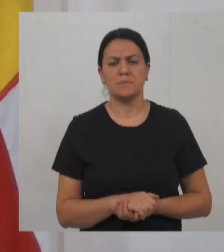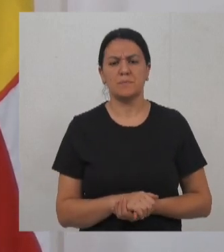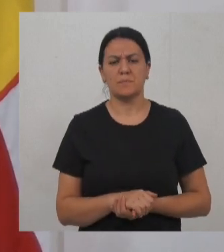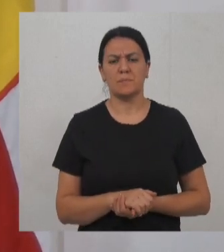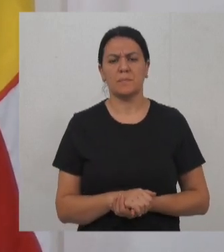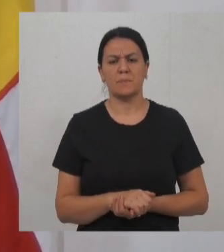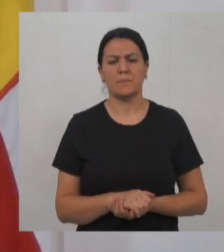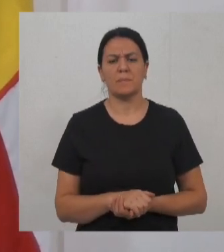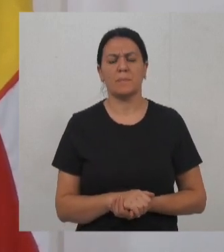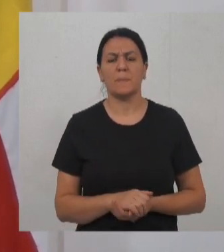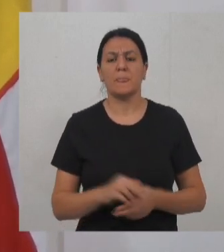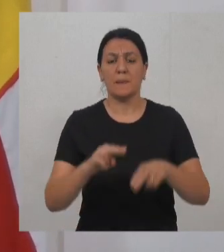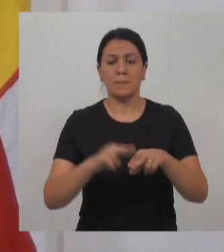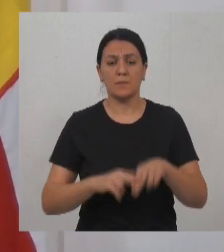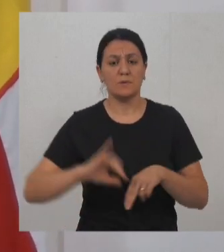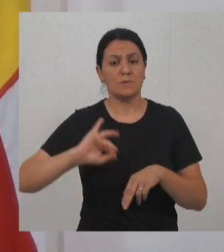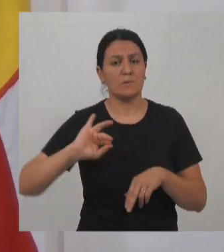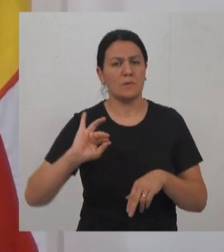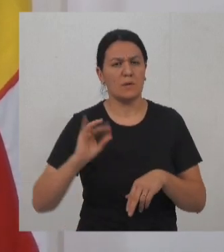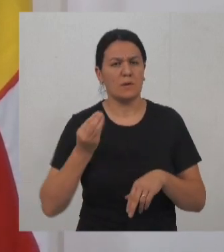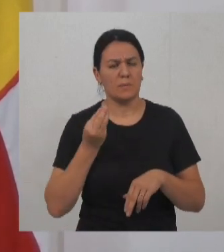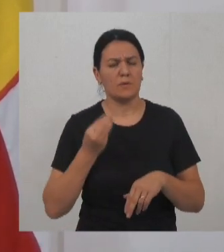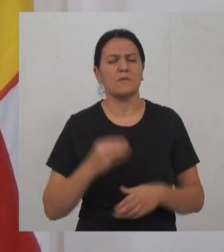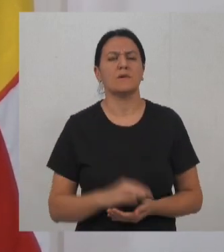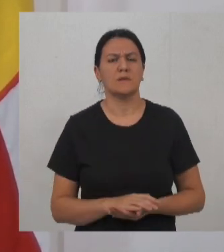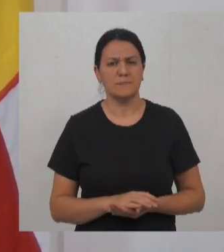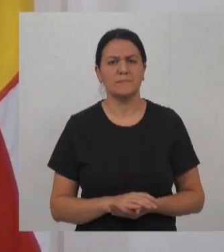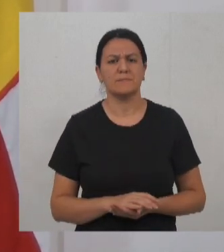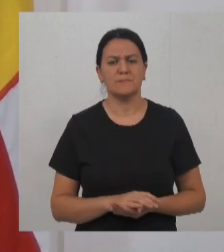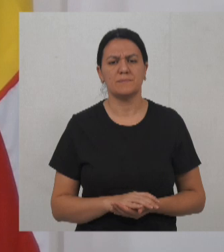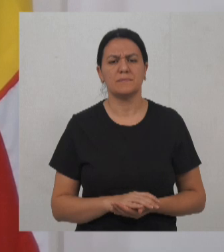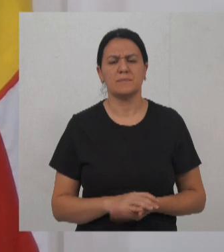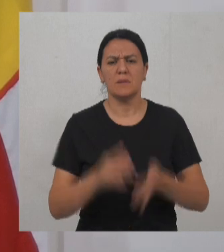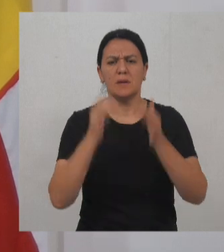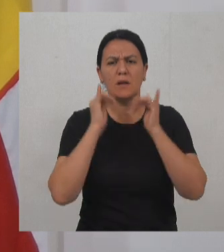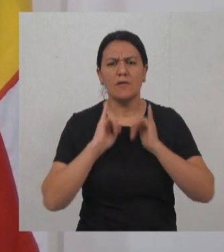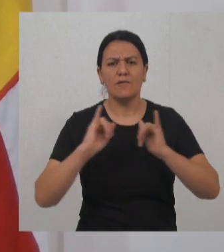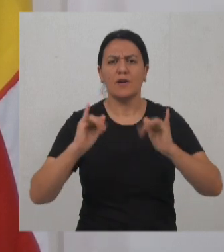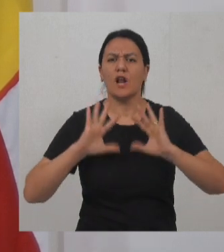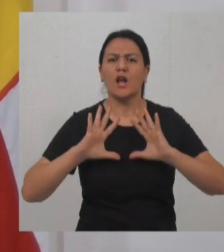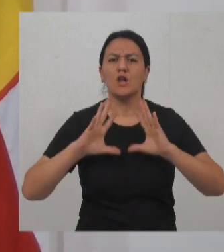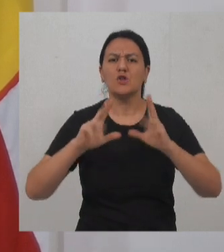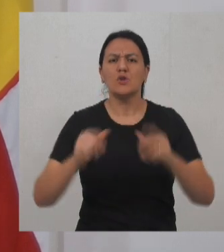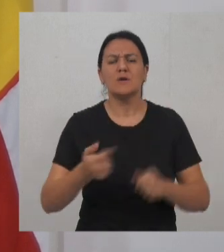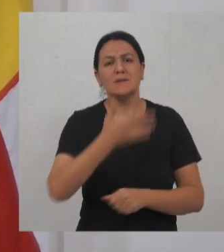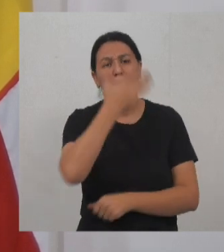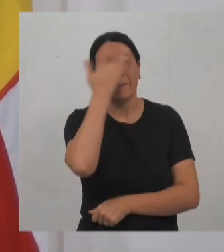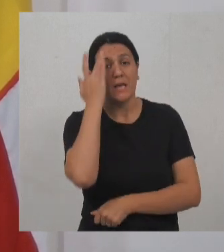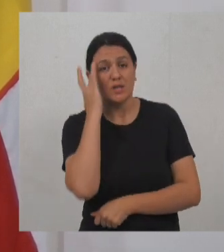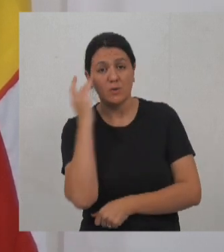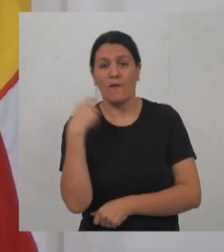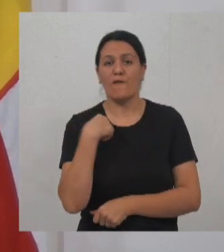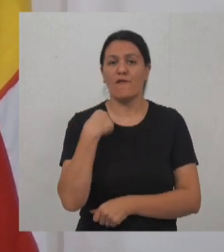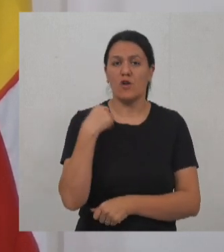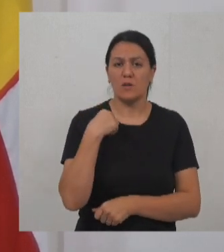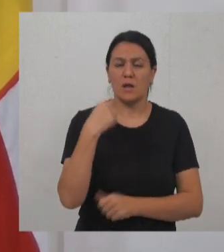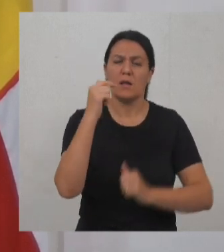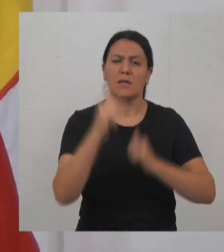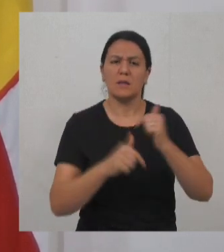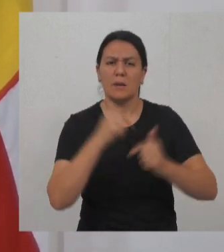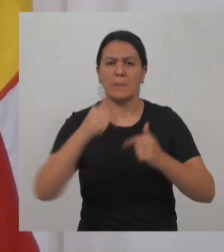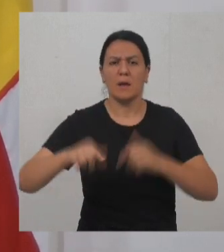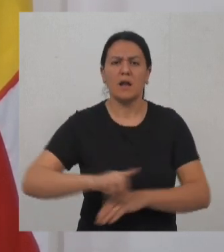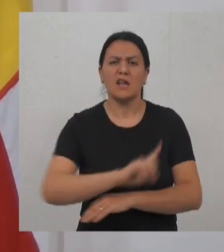aqui aproveitar, portanto, para me dirigir a todos os mesários e mesárias, a fim de expressar meus